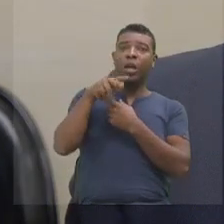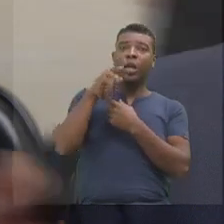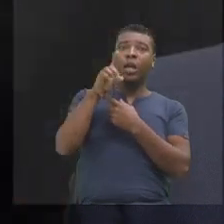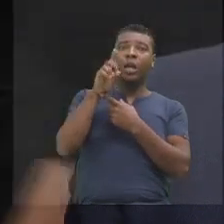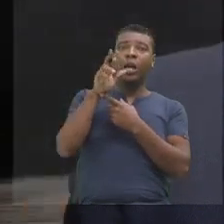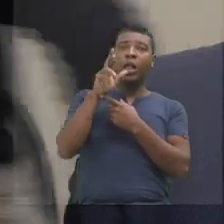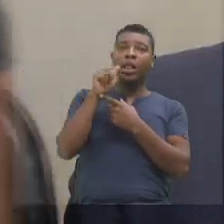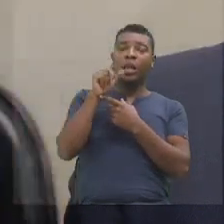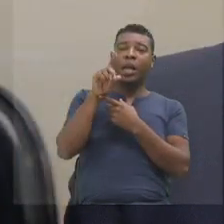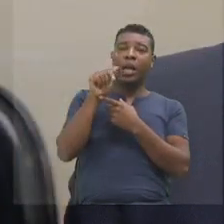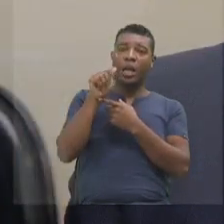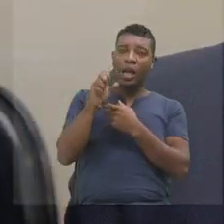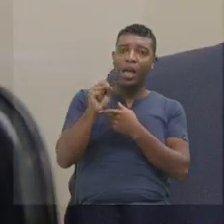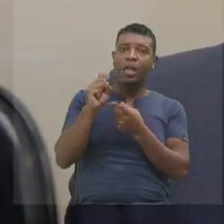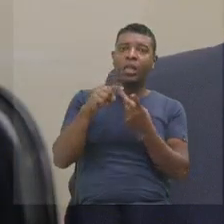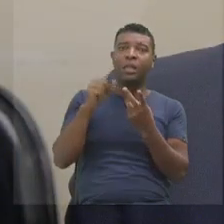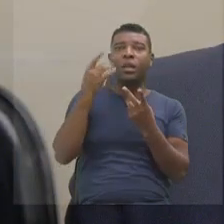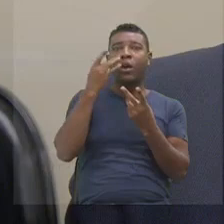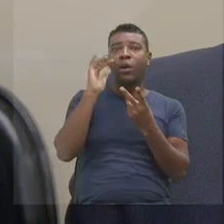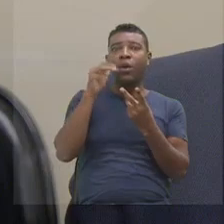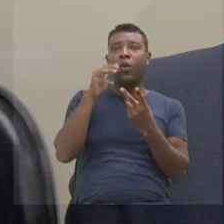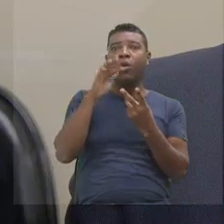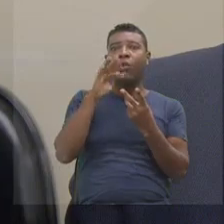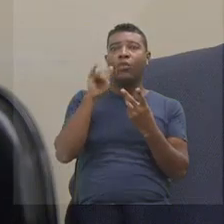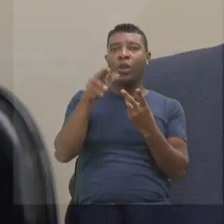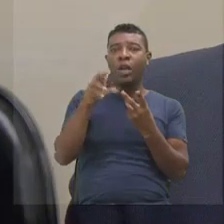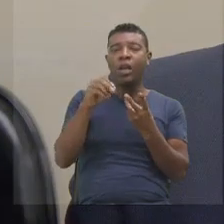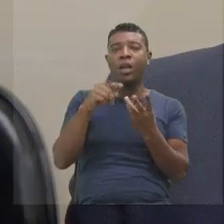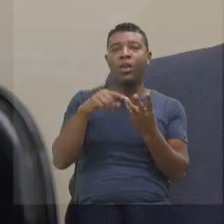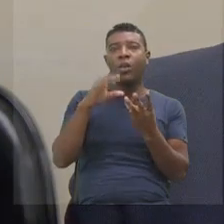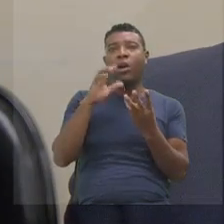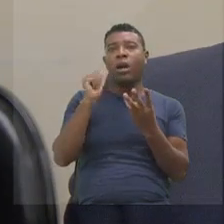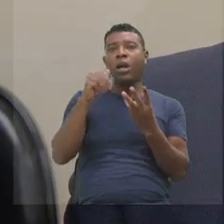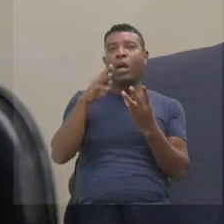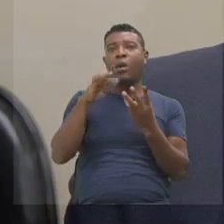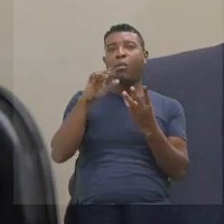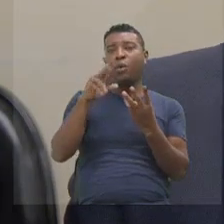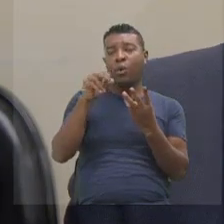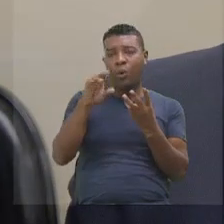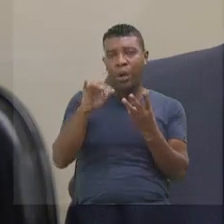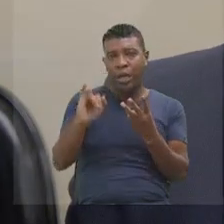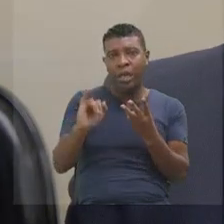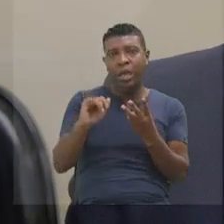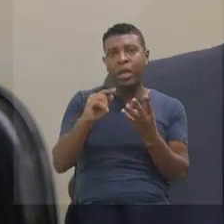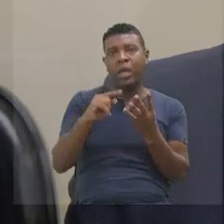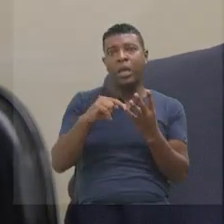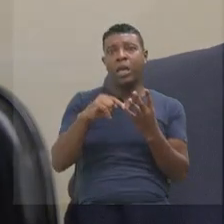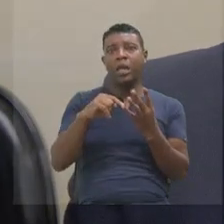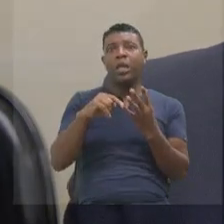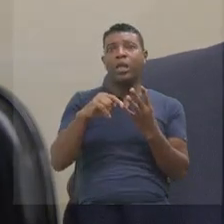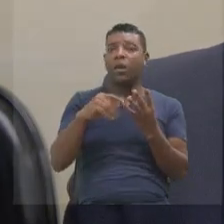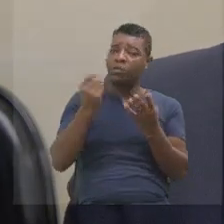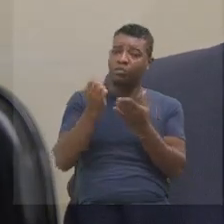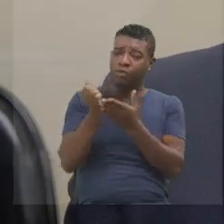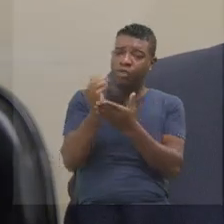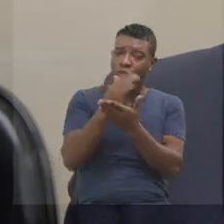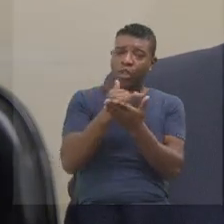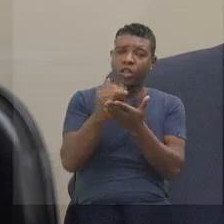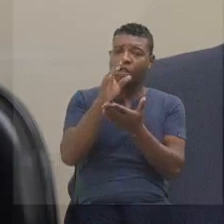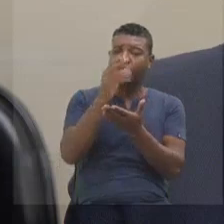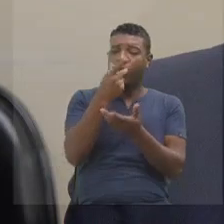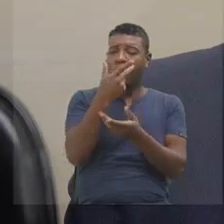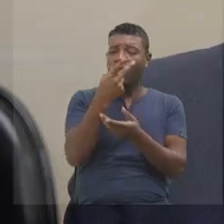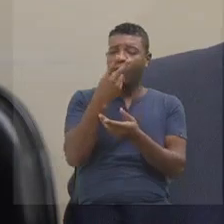Ouro Fino Santa Rita do Sapucaí Machado então que dividisse pelo menos 20% desse valor para as médias